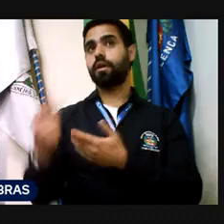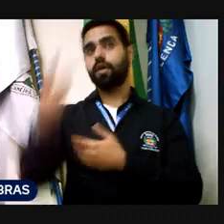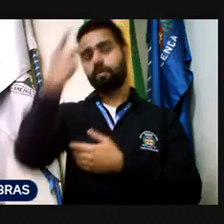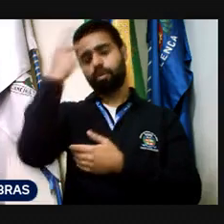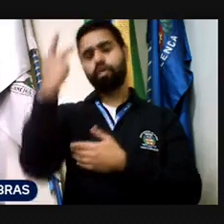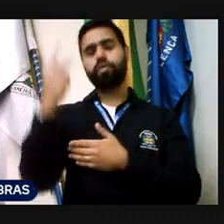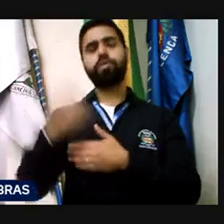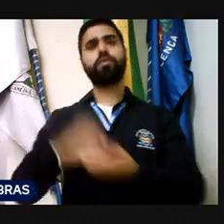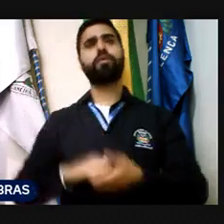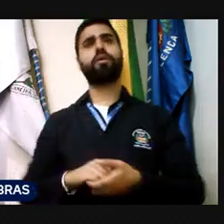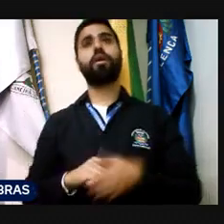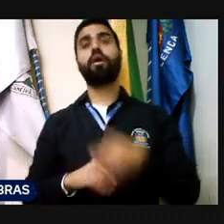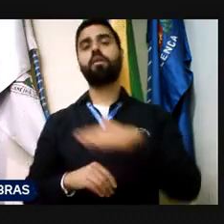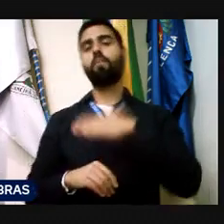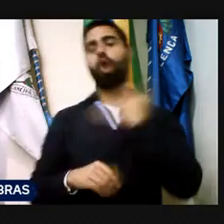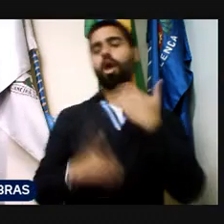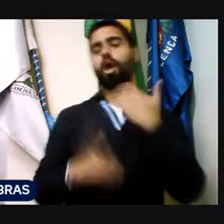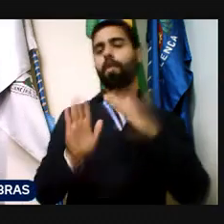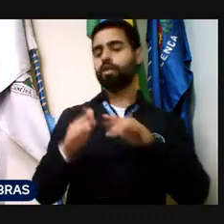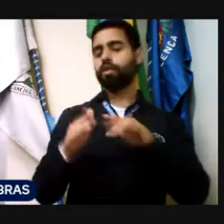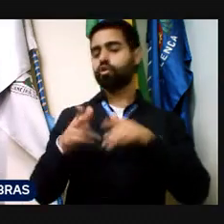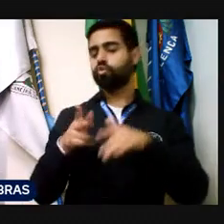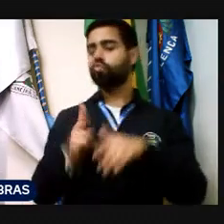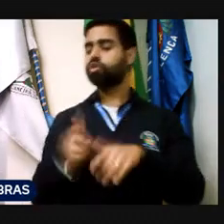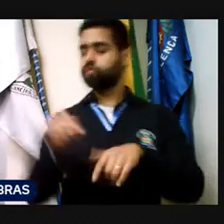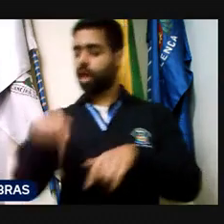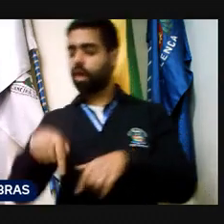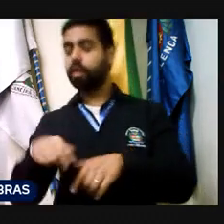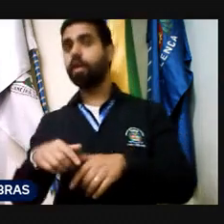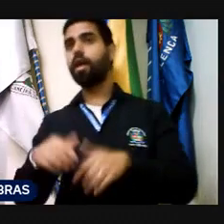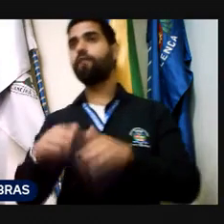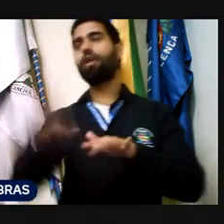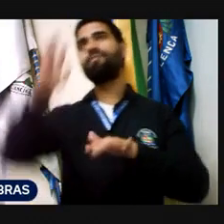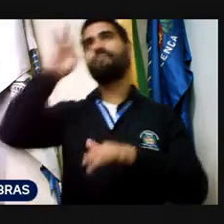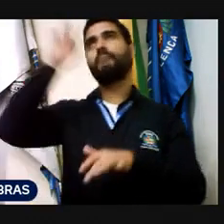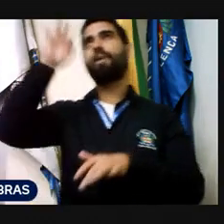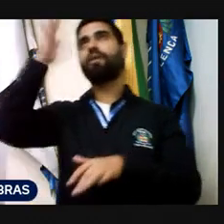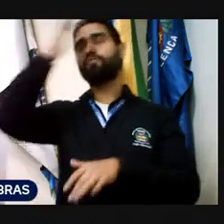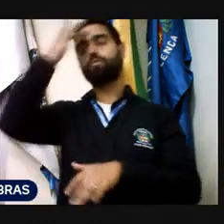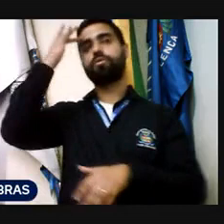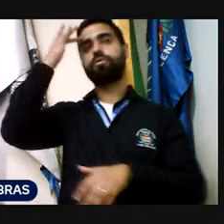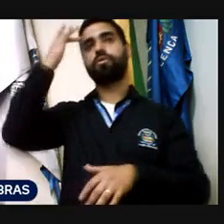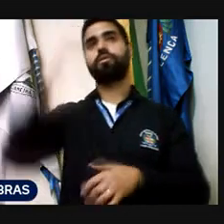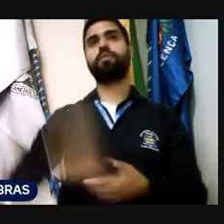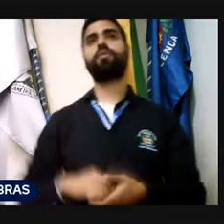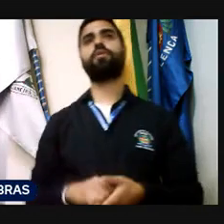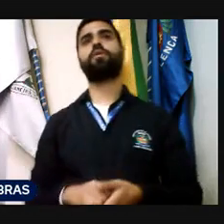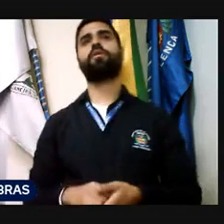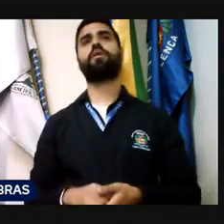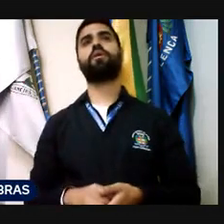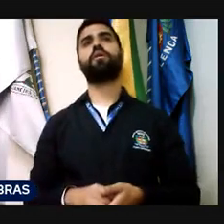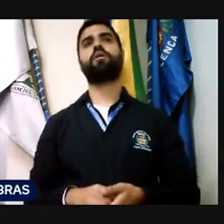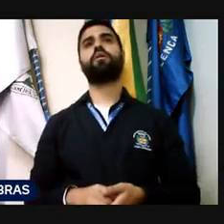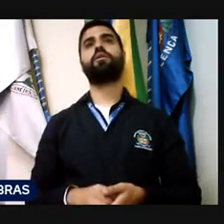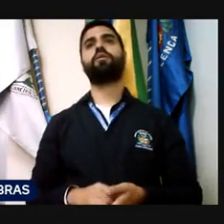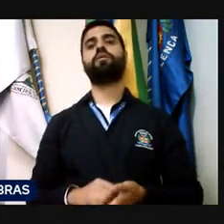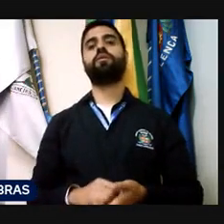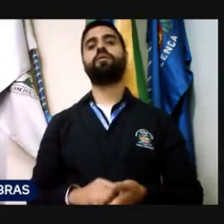os que partiram, mas não foram. Entendeu? Que ficaram na memória de todos lá. Então, eu acho que é um ato que precisa